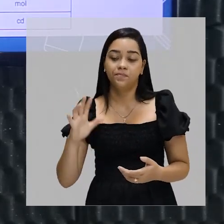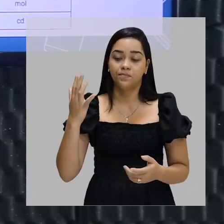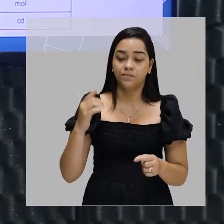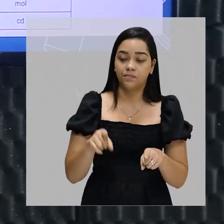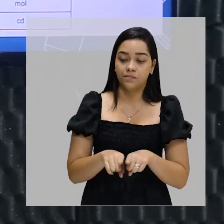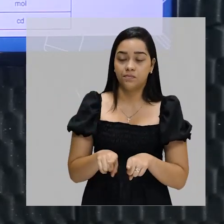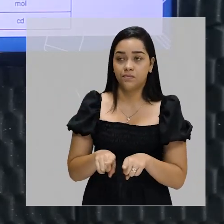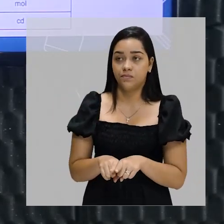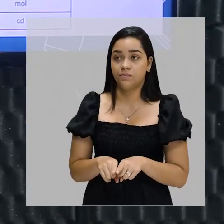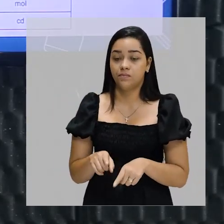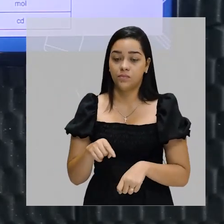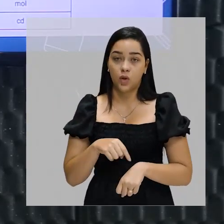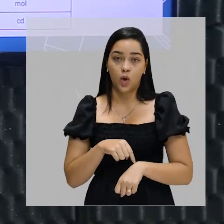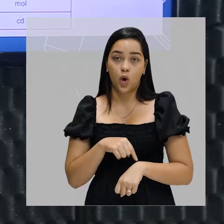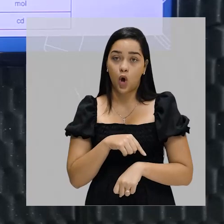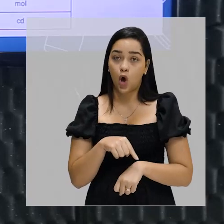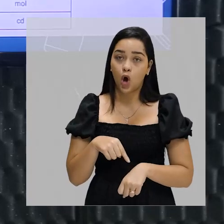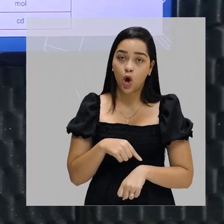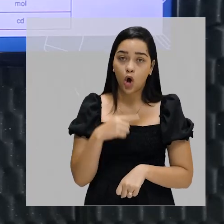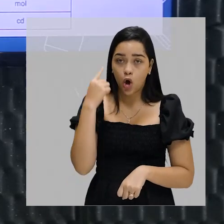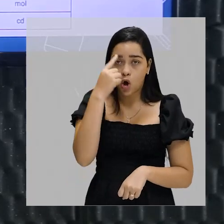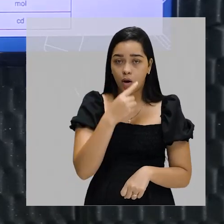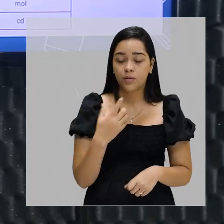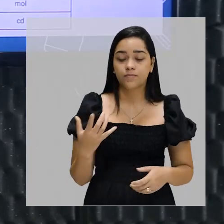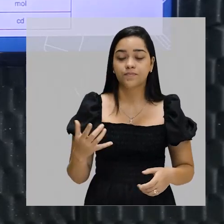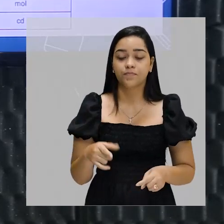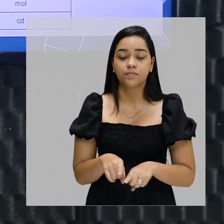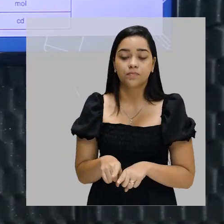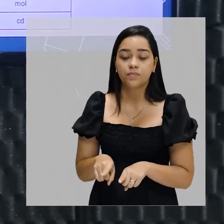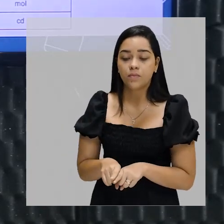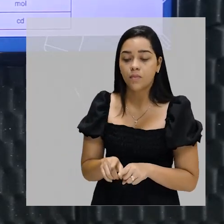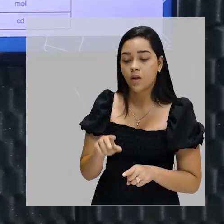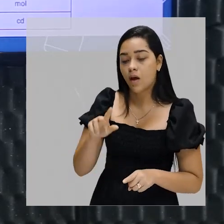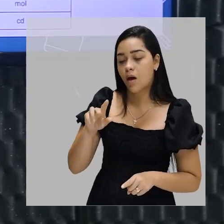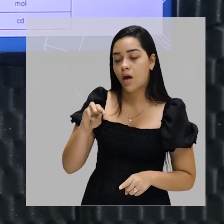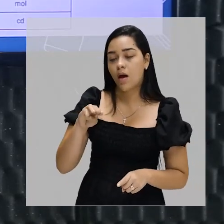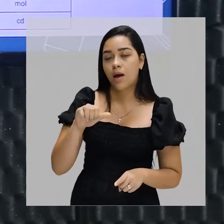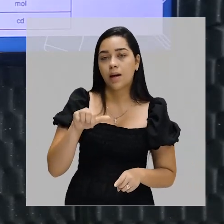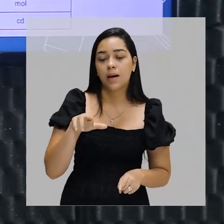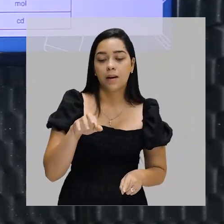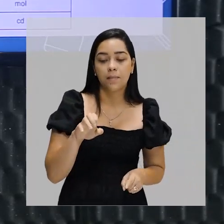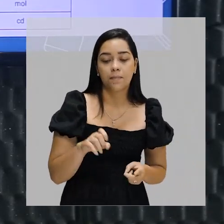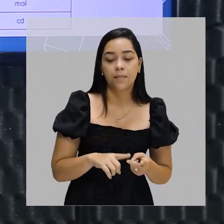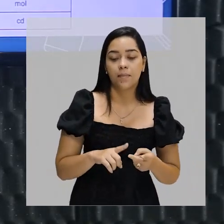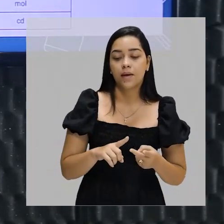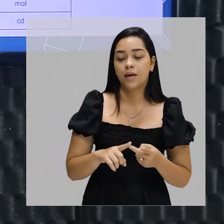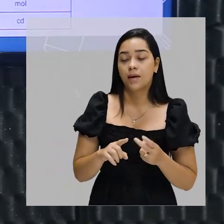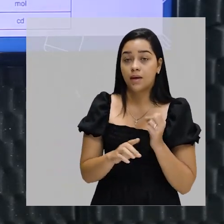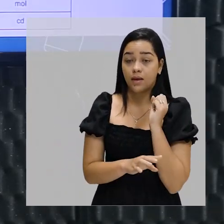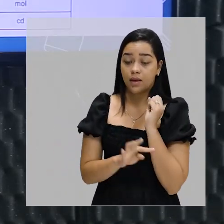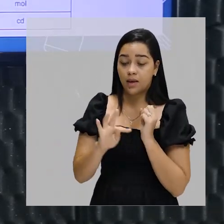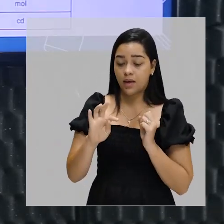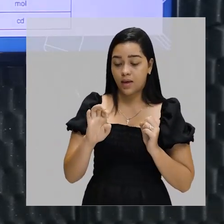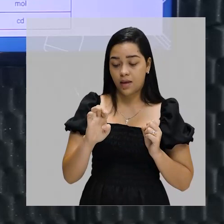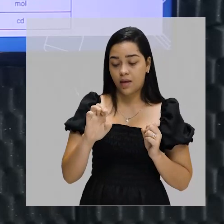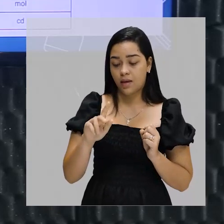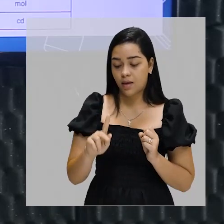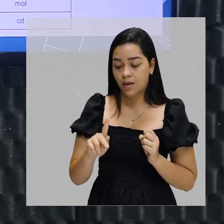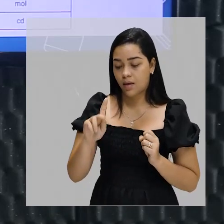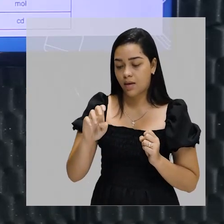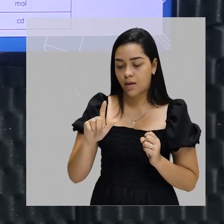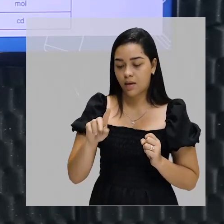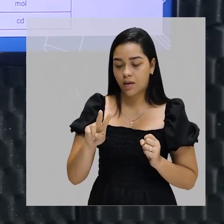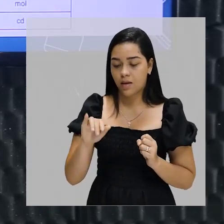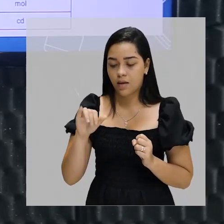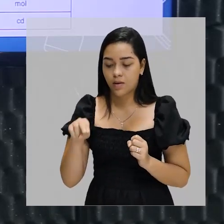situação, hora, certo? Corrente elétrica, ampere, temperatura, Kelvin, certo? Nós vamos falar um pouquinho mais